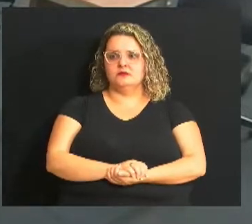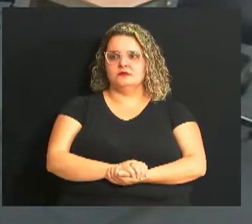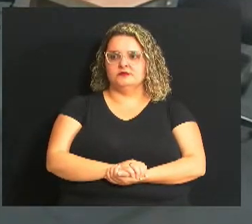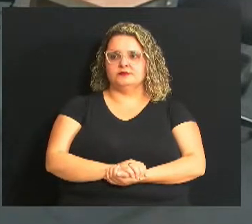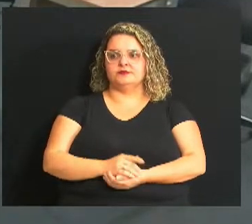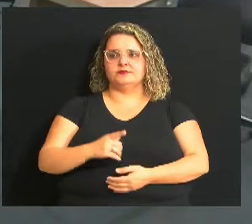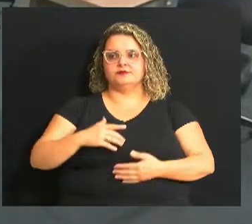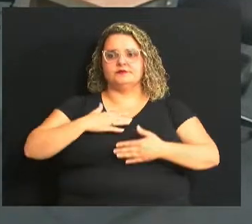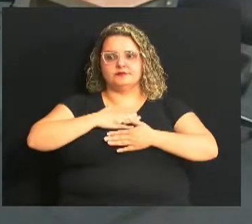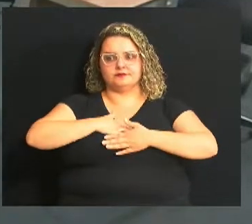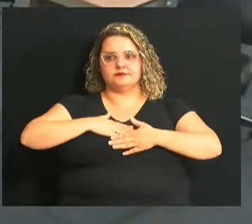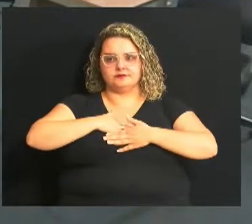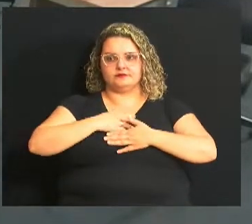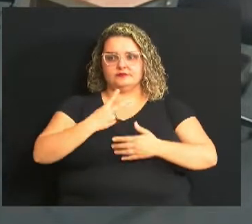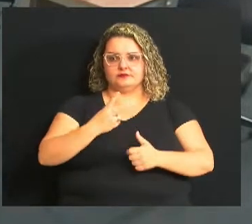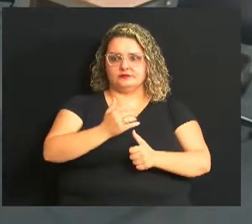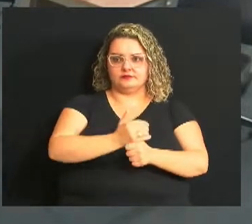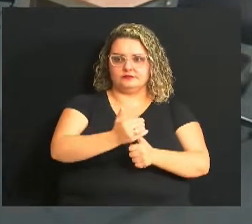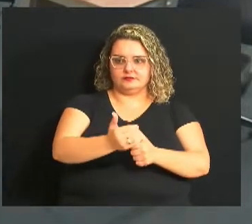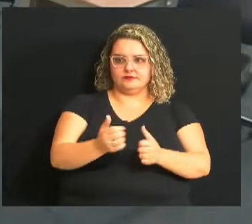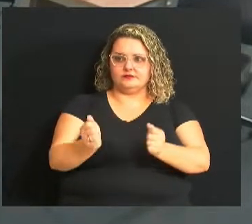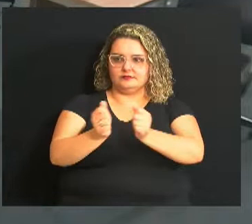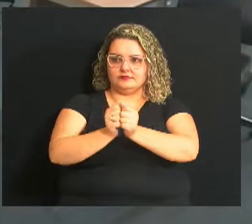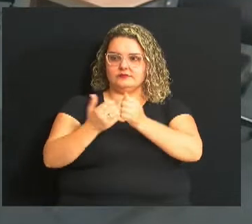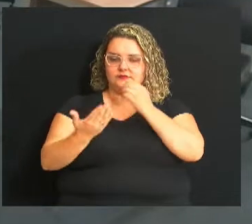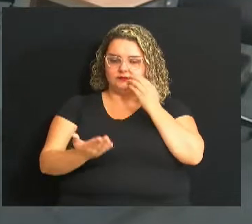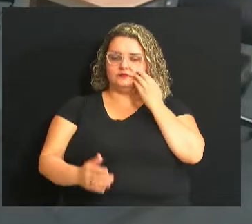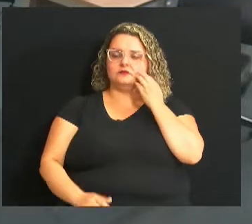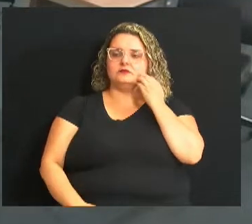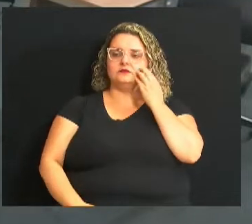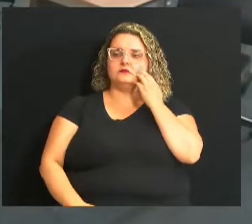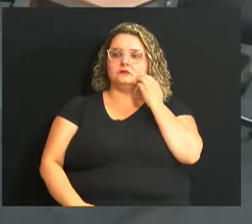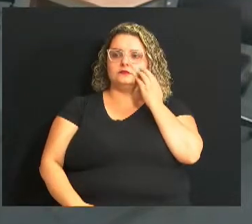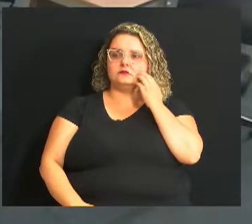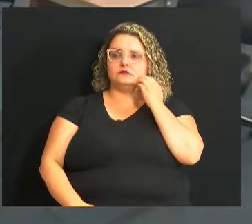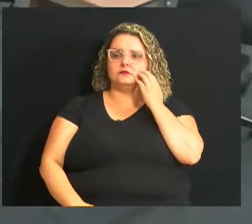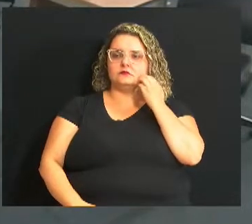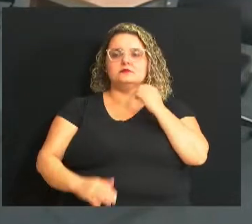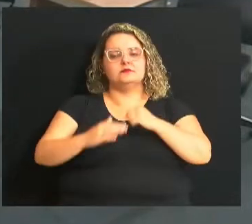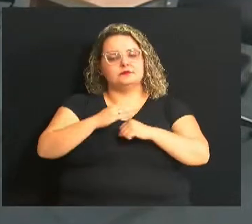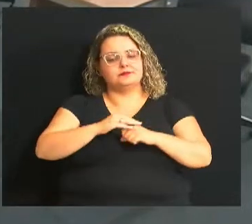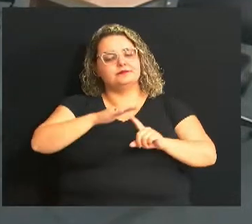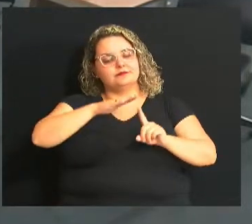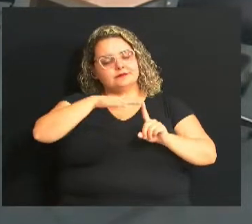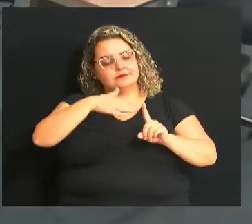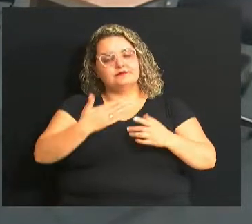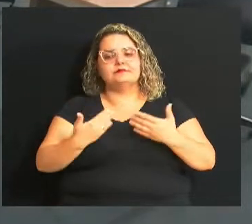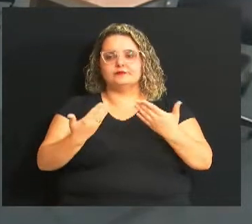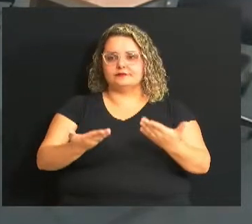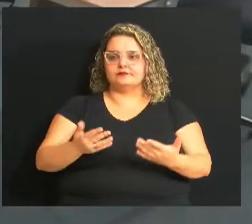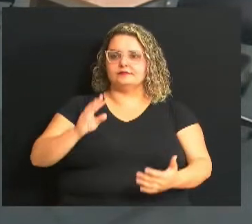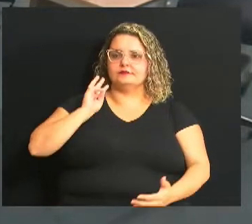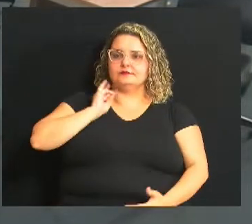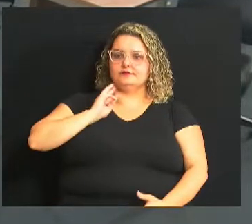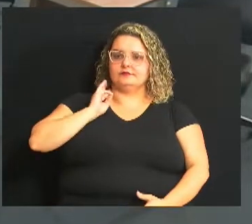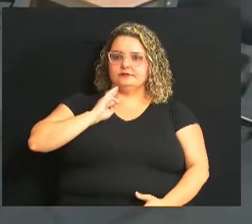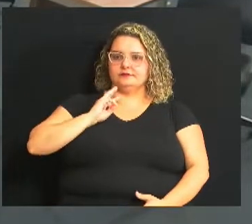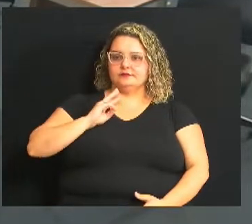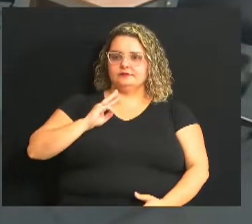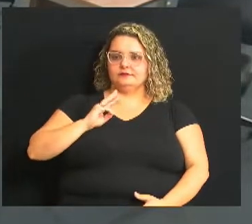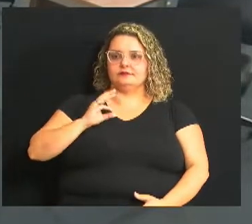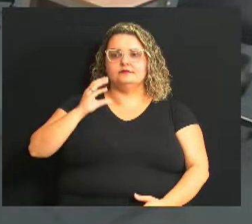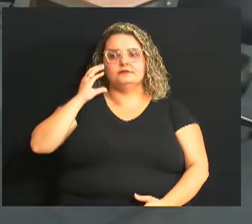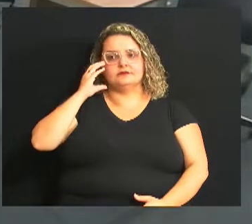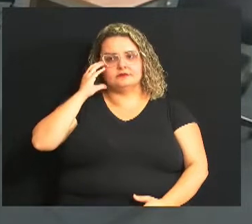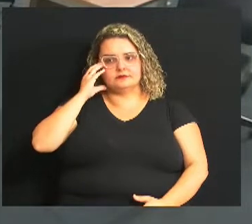prazer de trabalhar 2 mandatos junto com você, carinho, admiração muito grande. Cecílio, Luiz Henrique